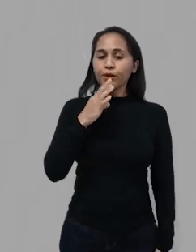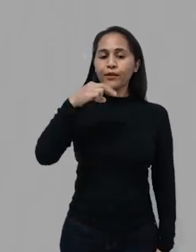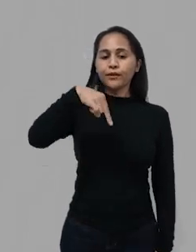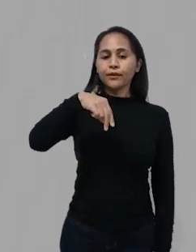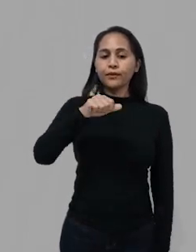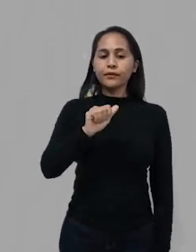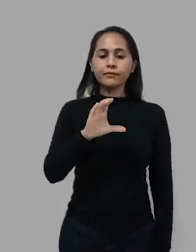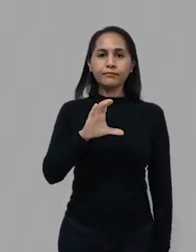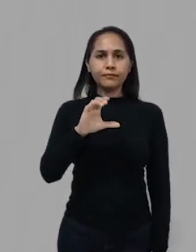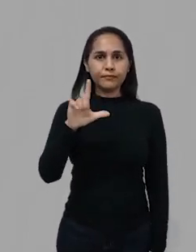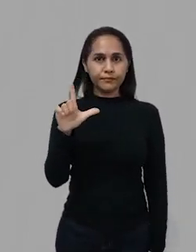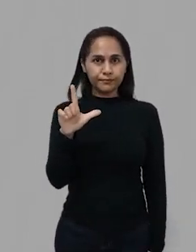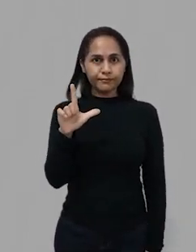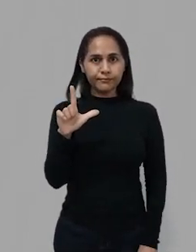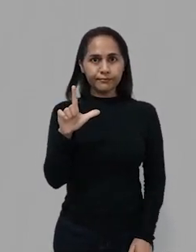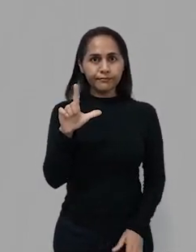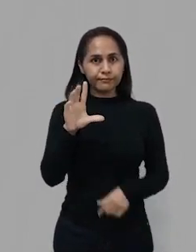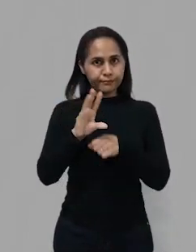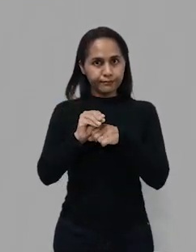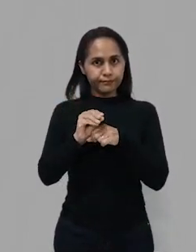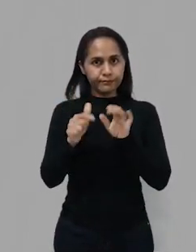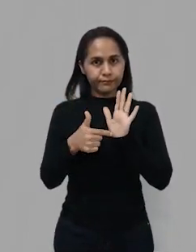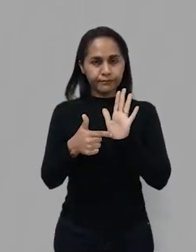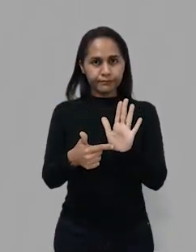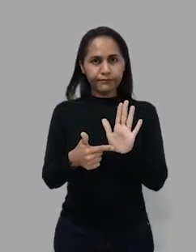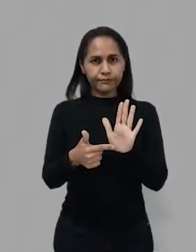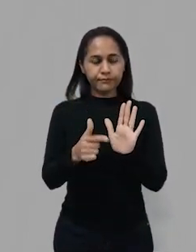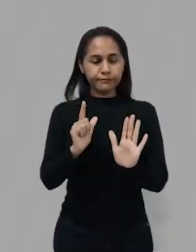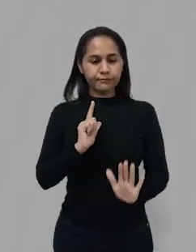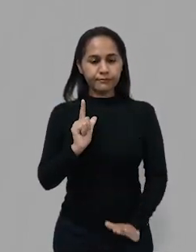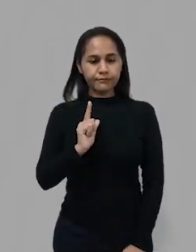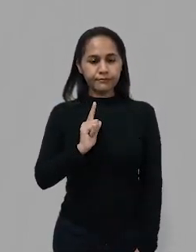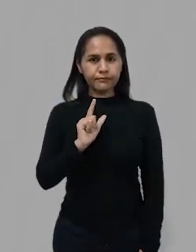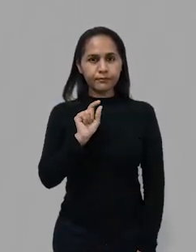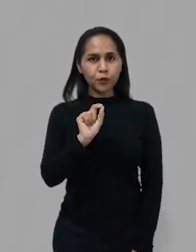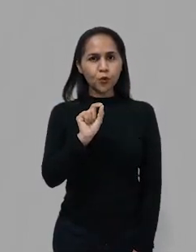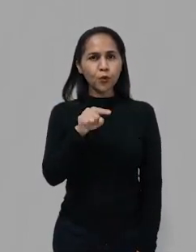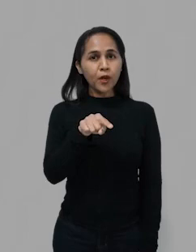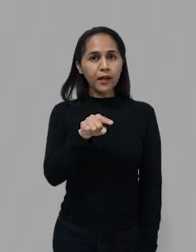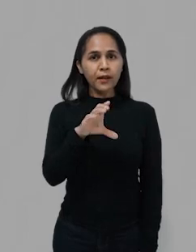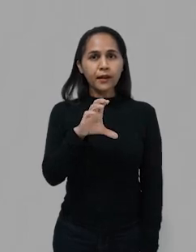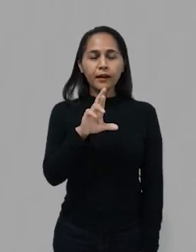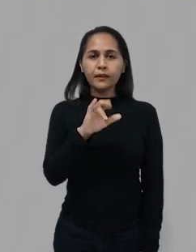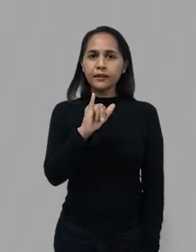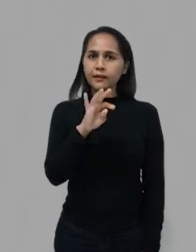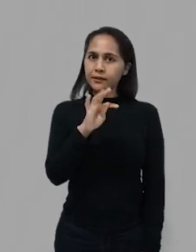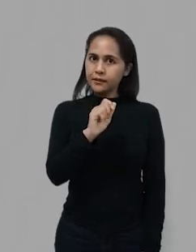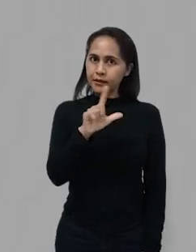cloreto de sódio, olha só aqui a figura. Na figura nós temos aqui um cristal